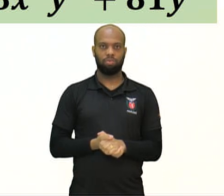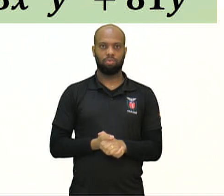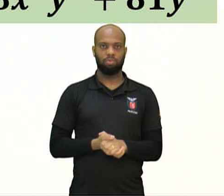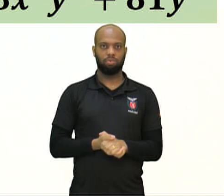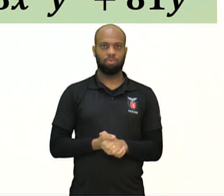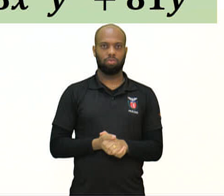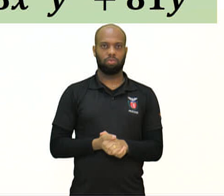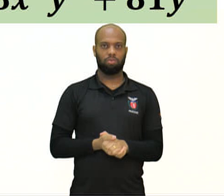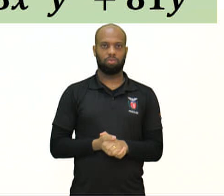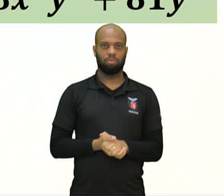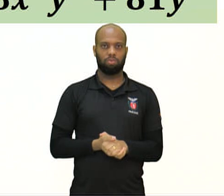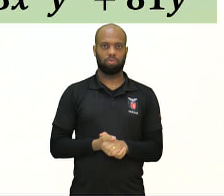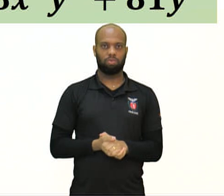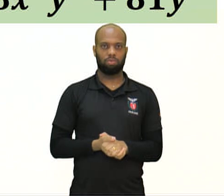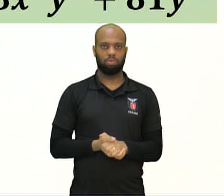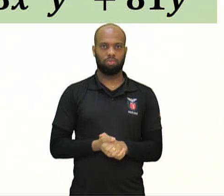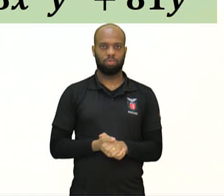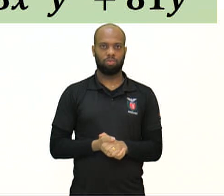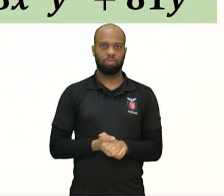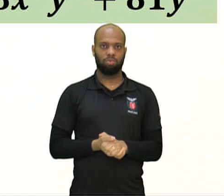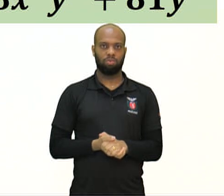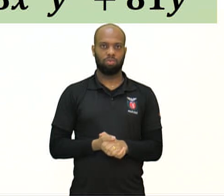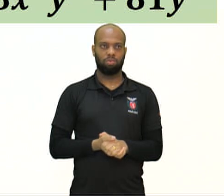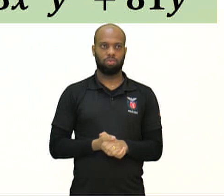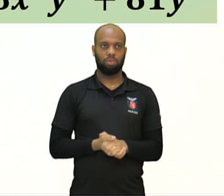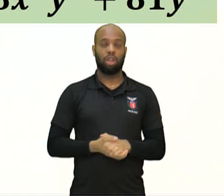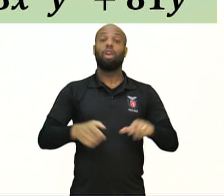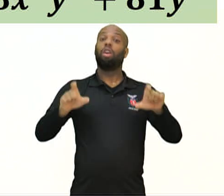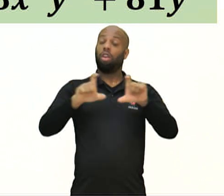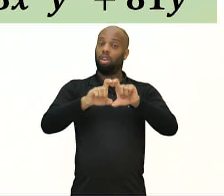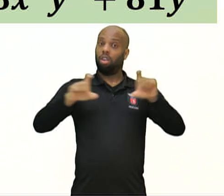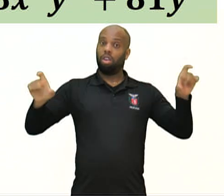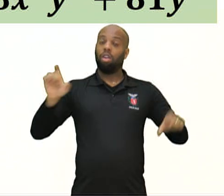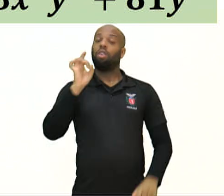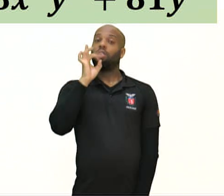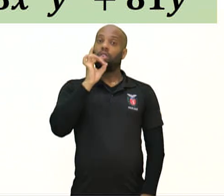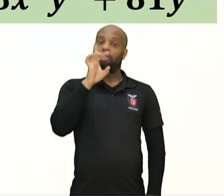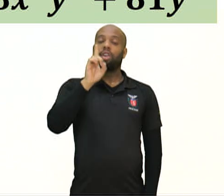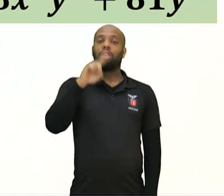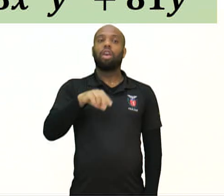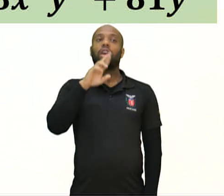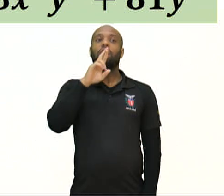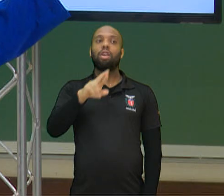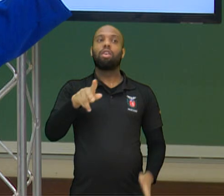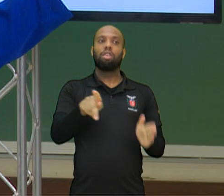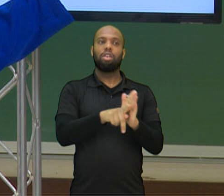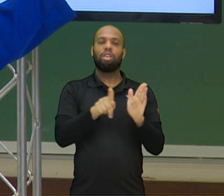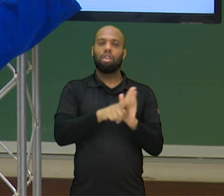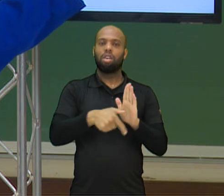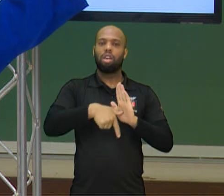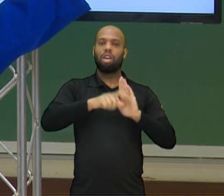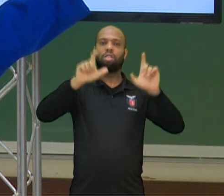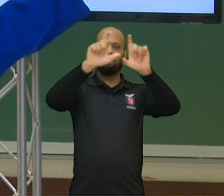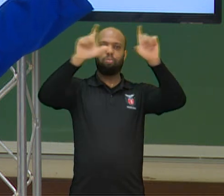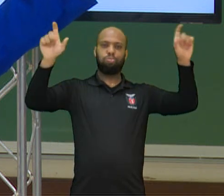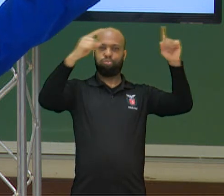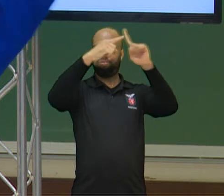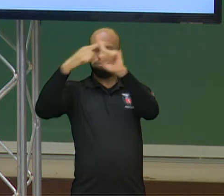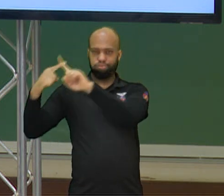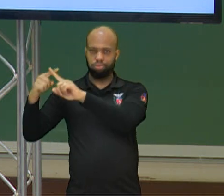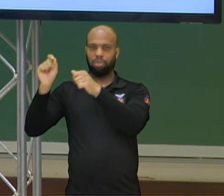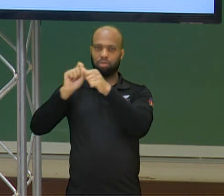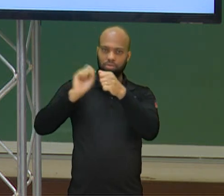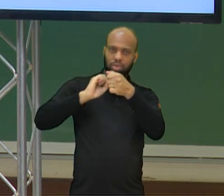ao quadrado multiplicado por y ao quadrado mais 108x mais